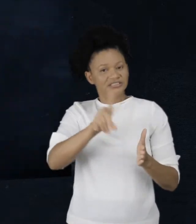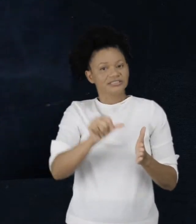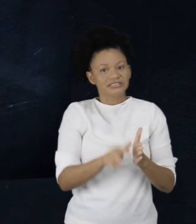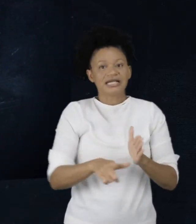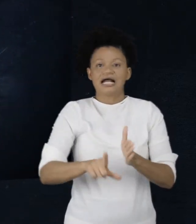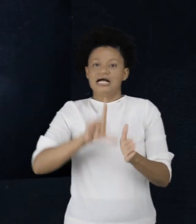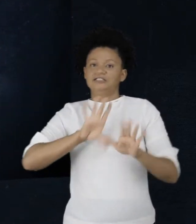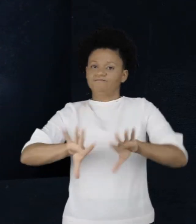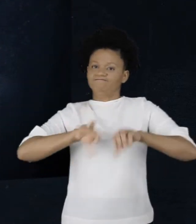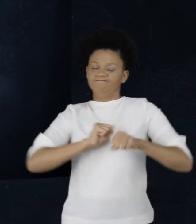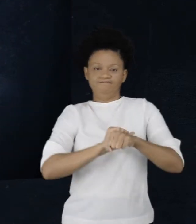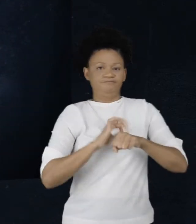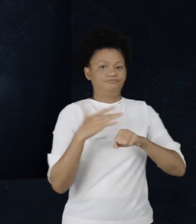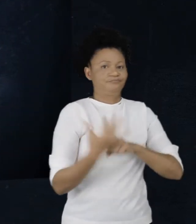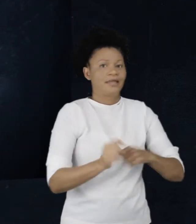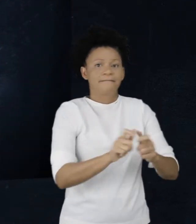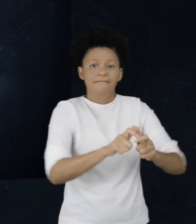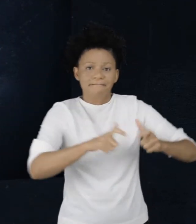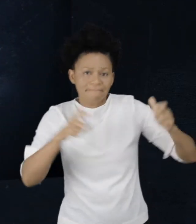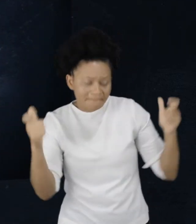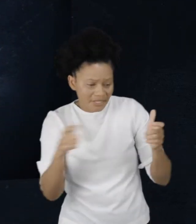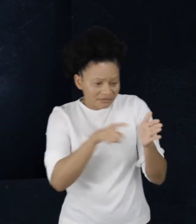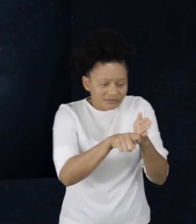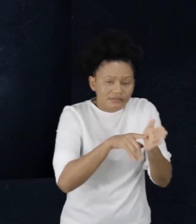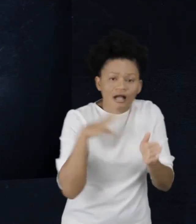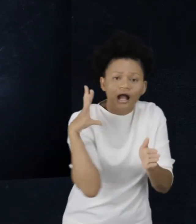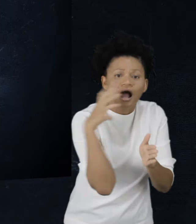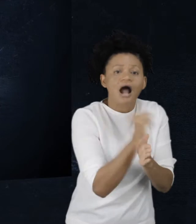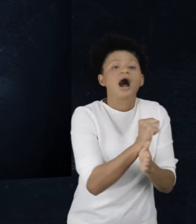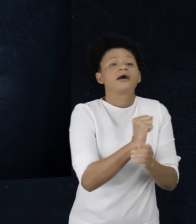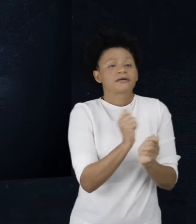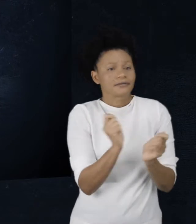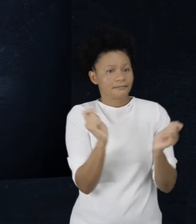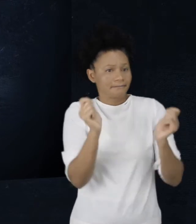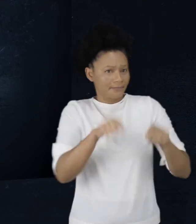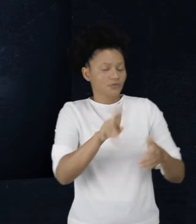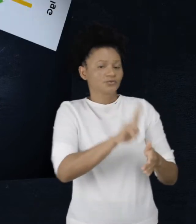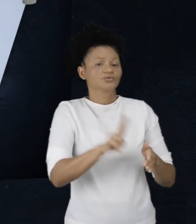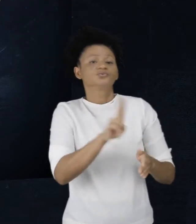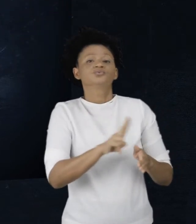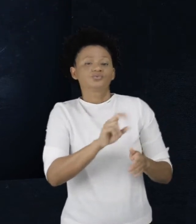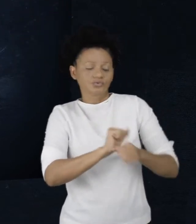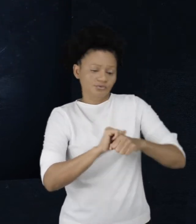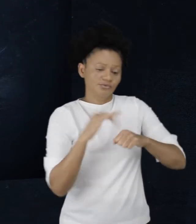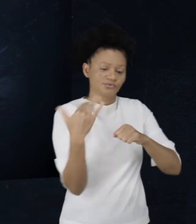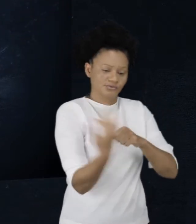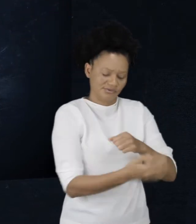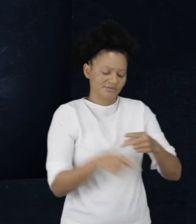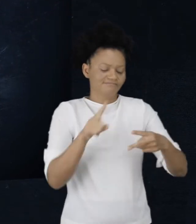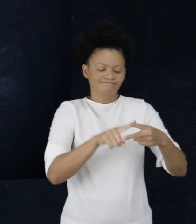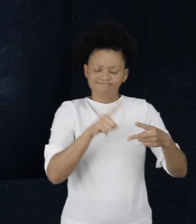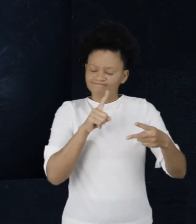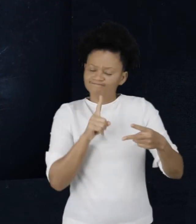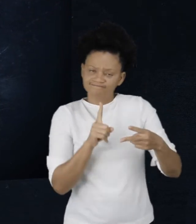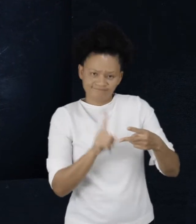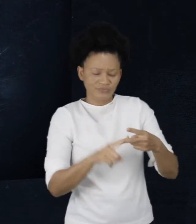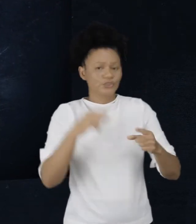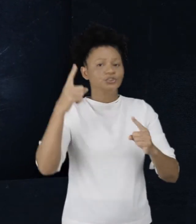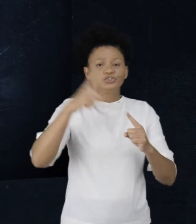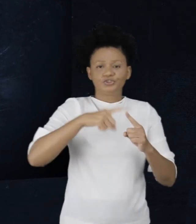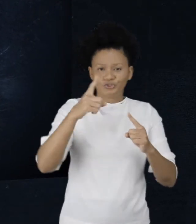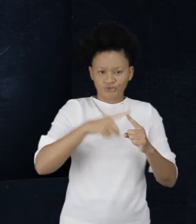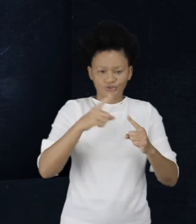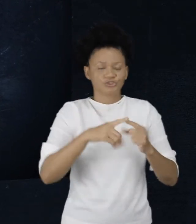sintomas. A maioria dos testes rápidos disponíveis para o novo coronavírus detectam dois tipos de anticorpos, que são